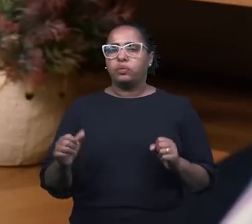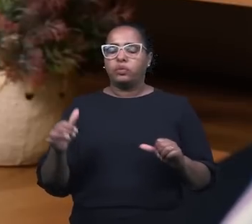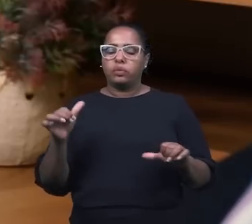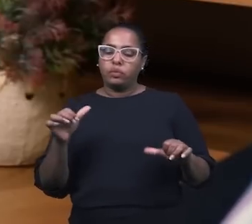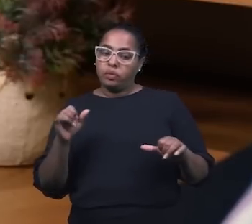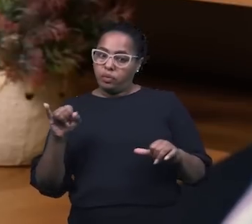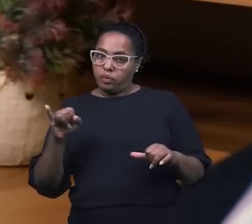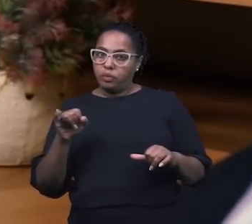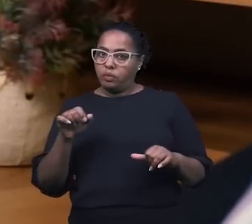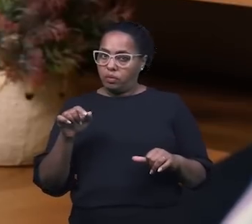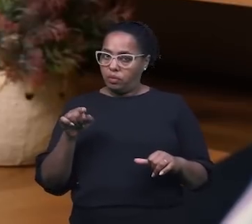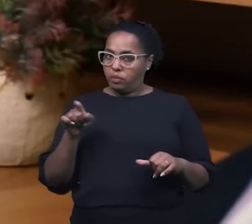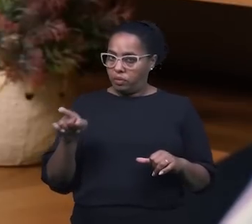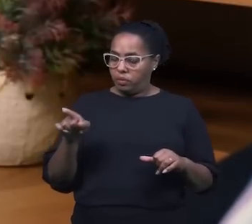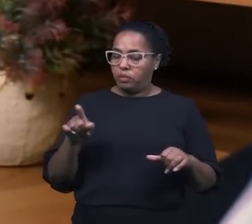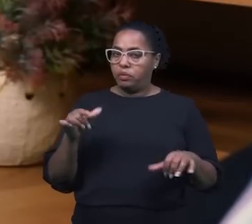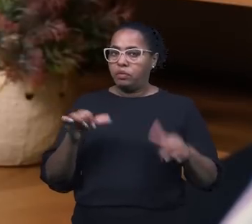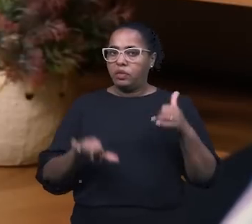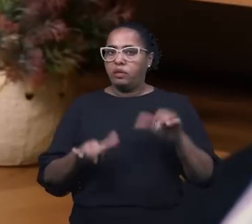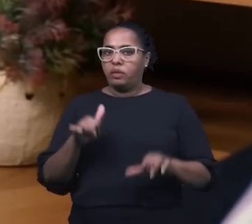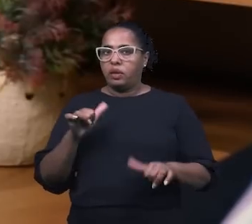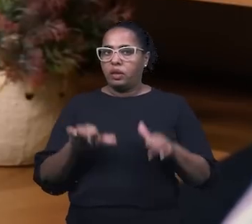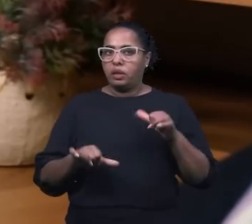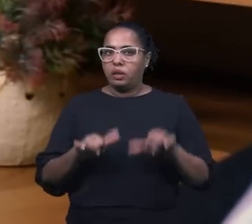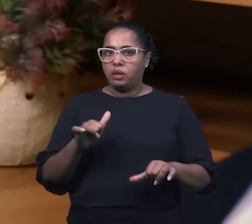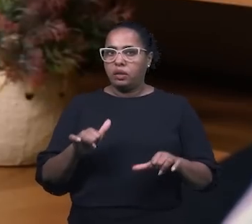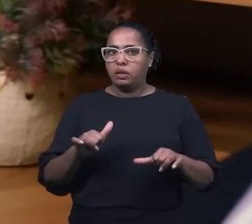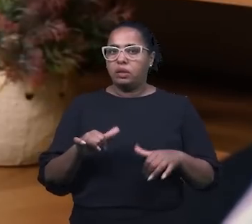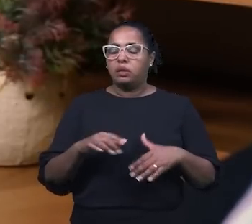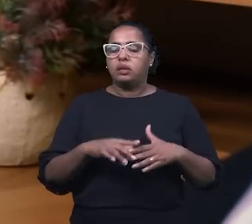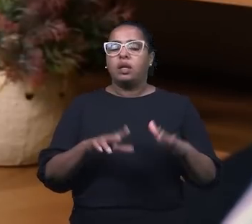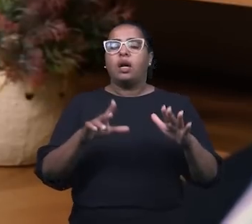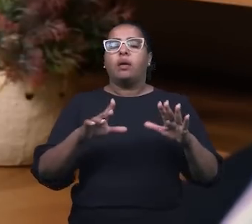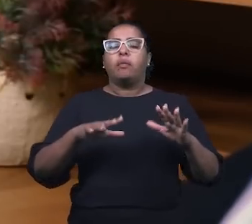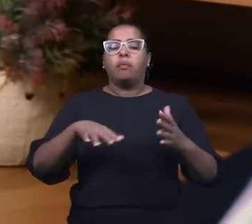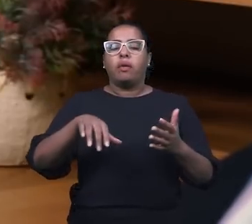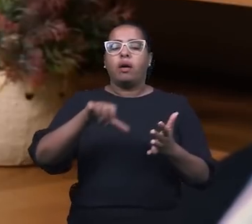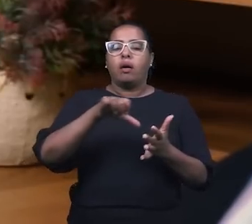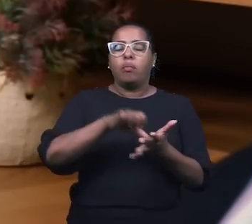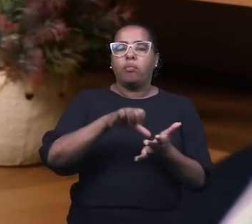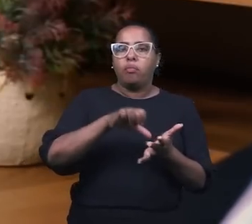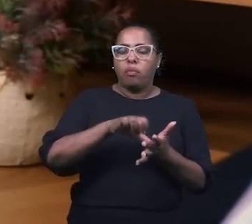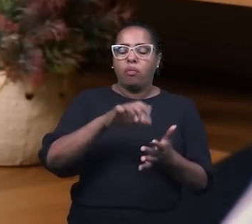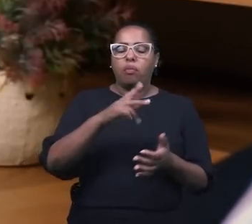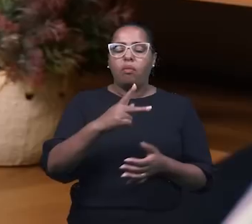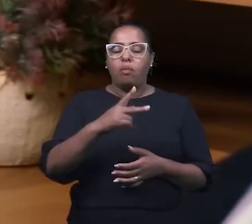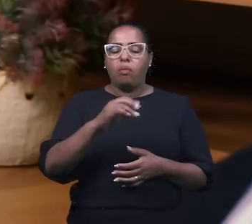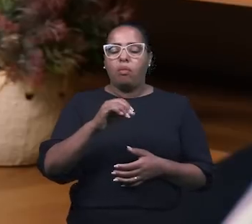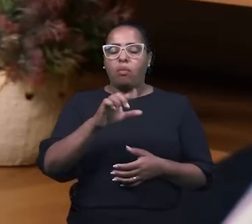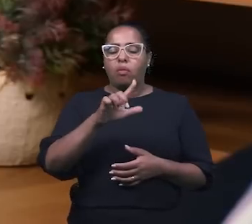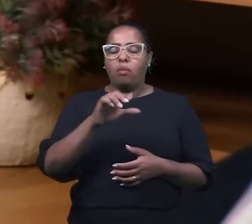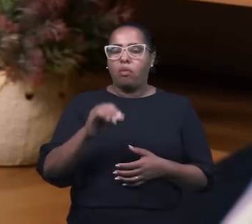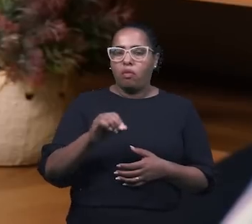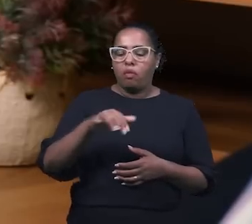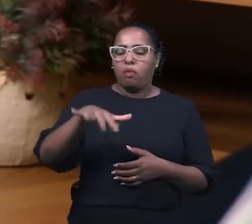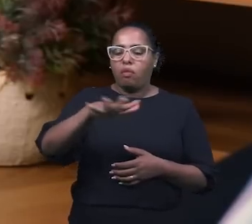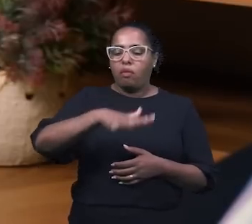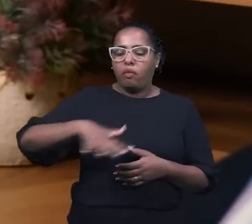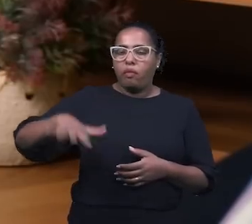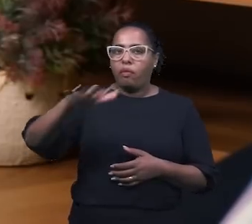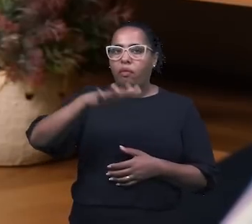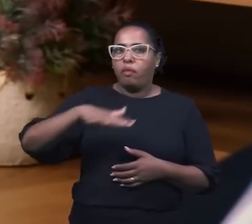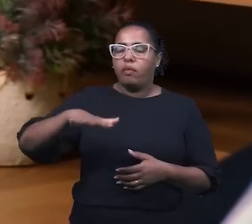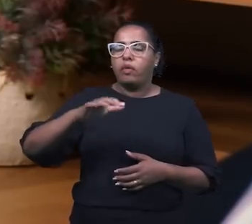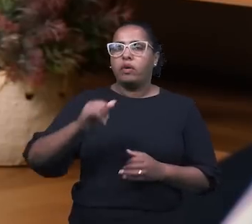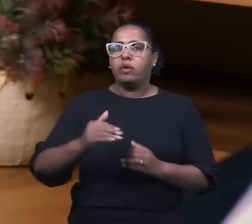ele avaliar, passar o louvor para o polo, para a área, e assim o hino